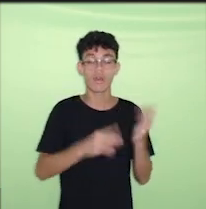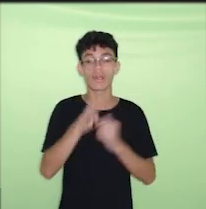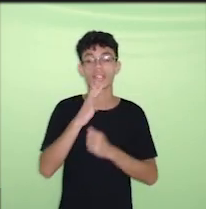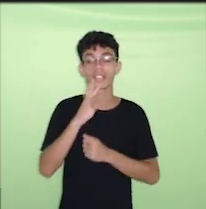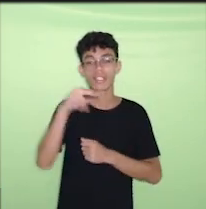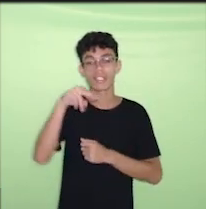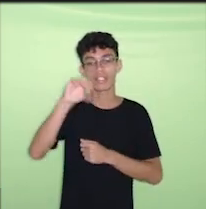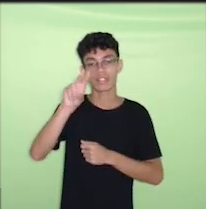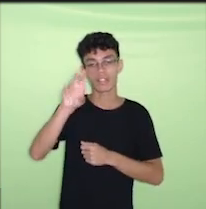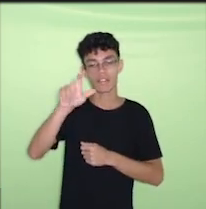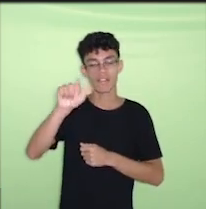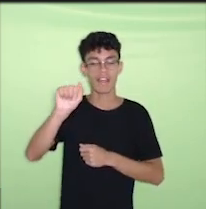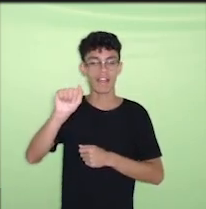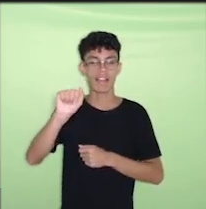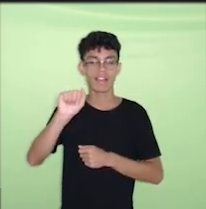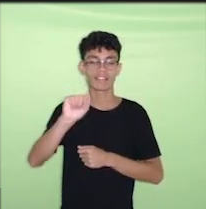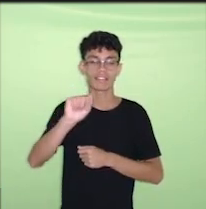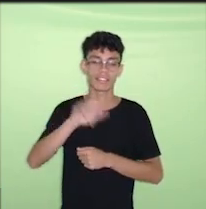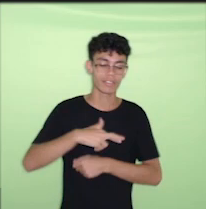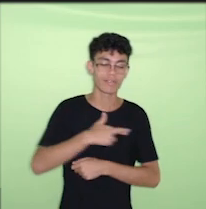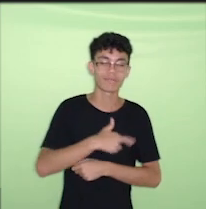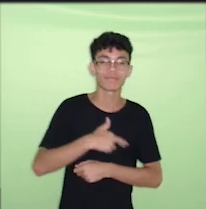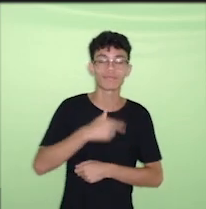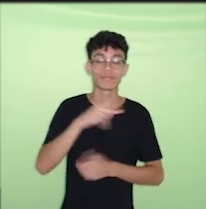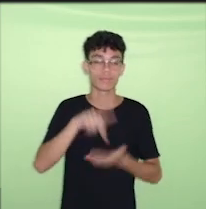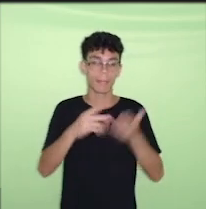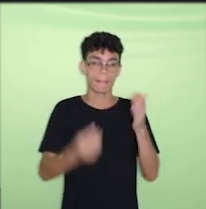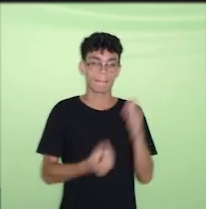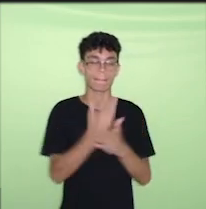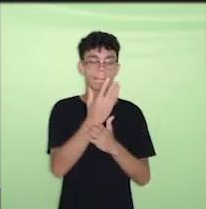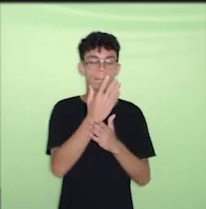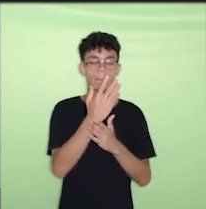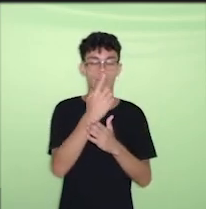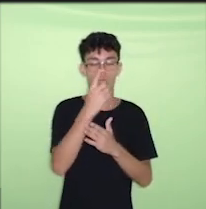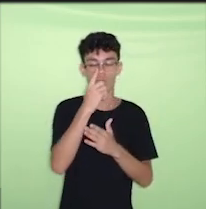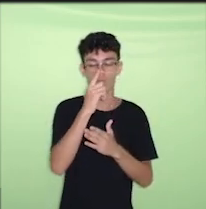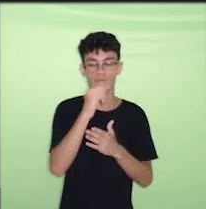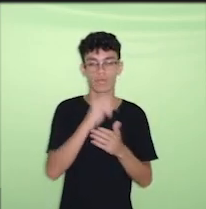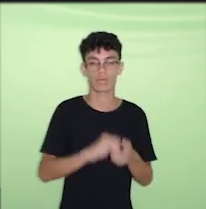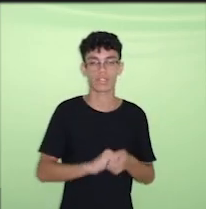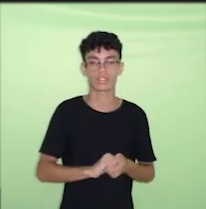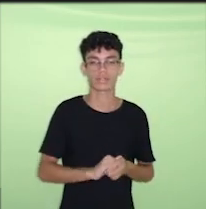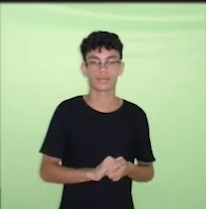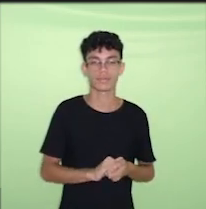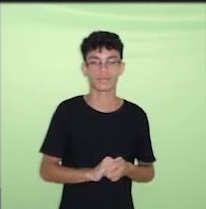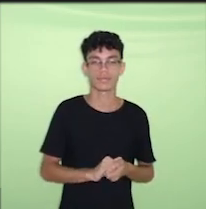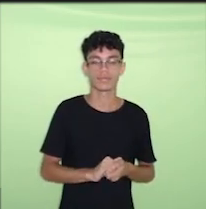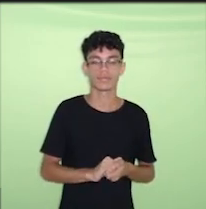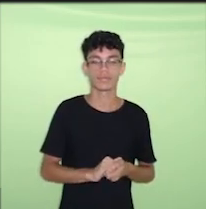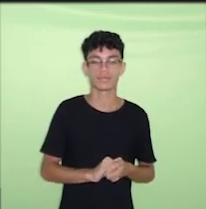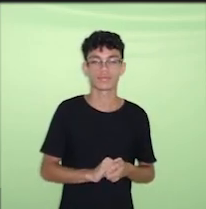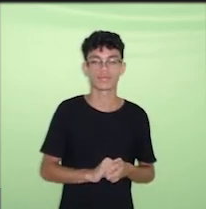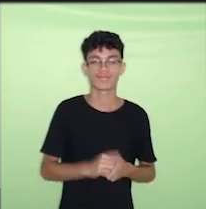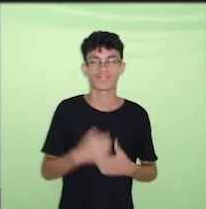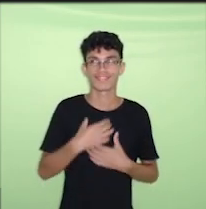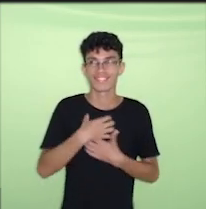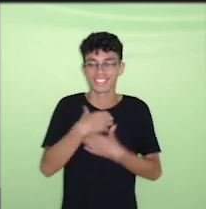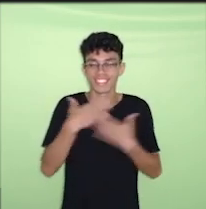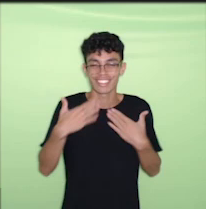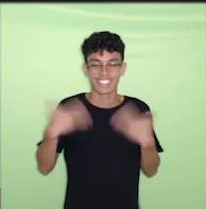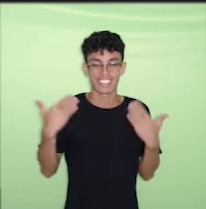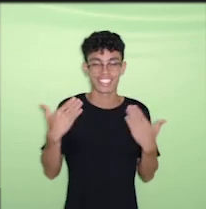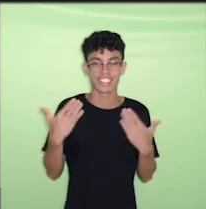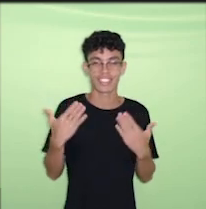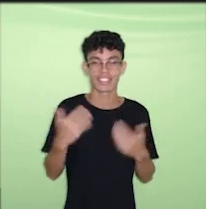novelas, romances e tal, os poemas, contos e tal. E eu fiquei muito surpreendida